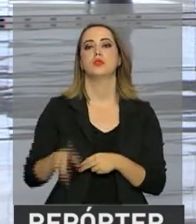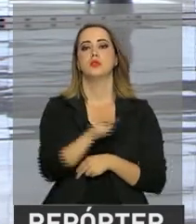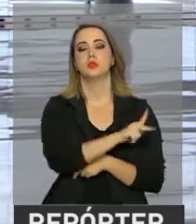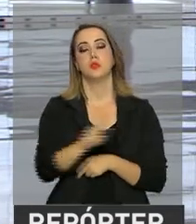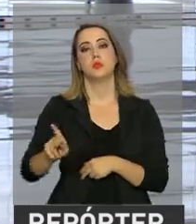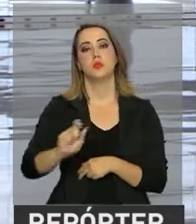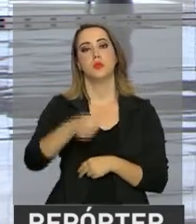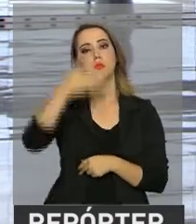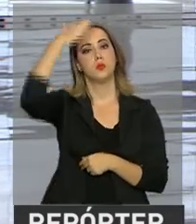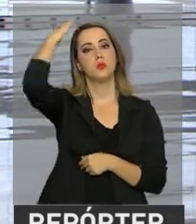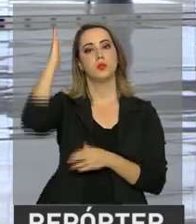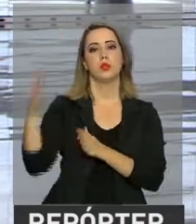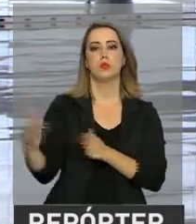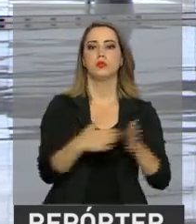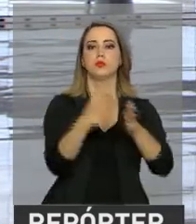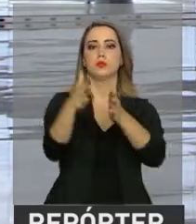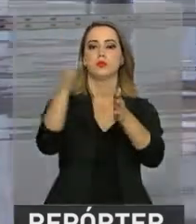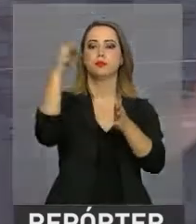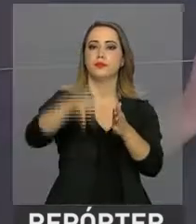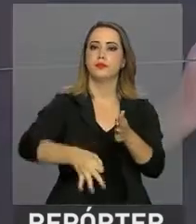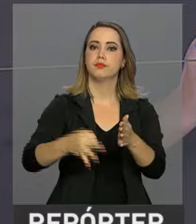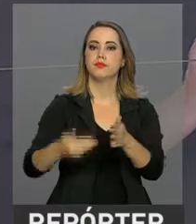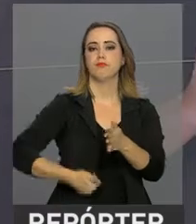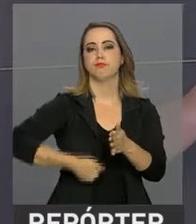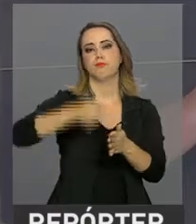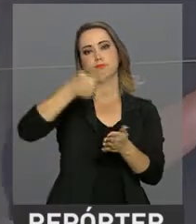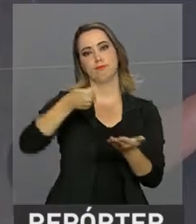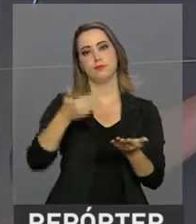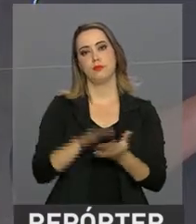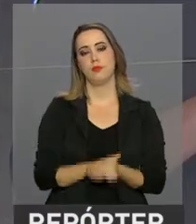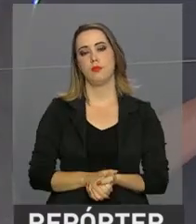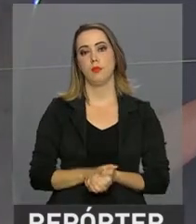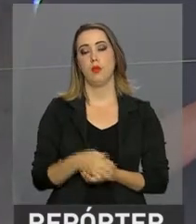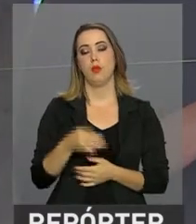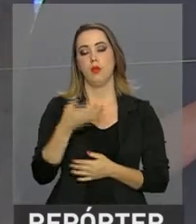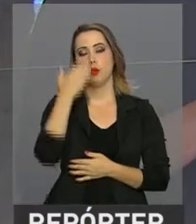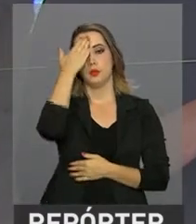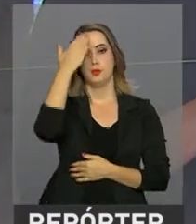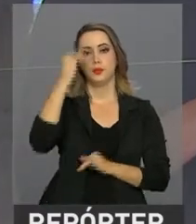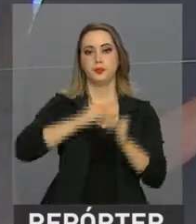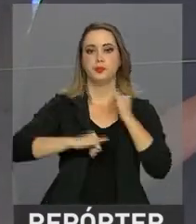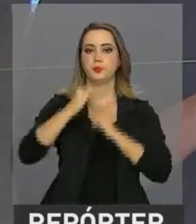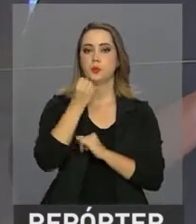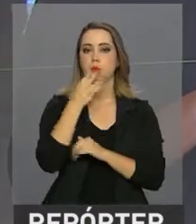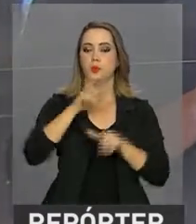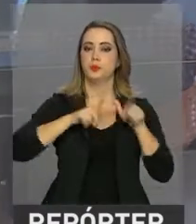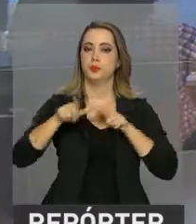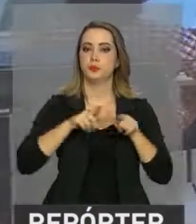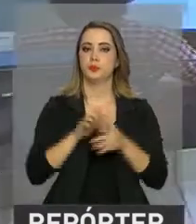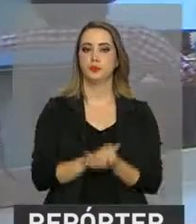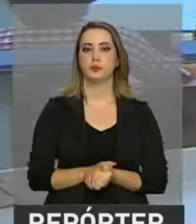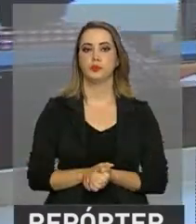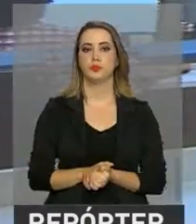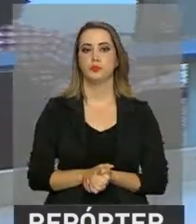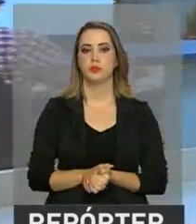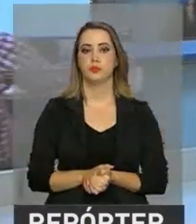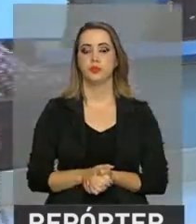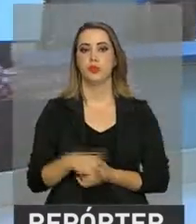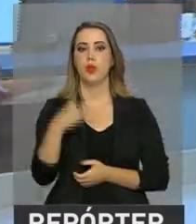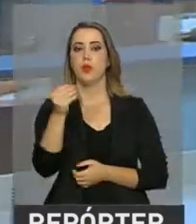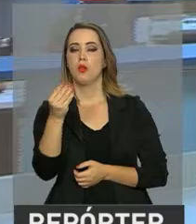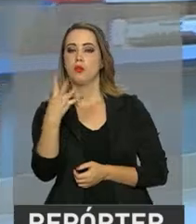caminho cada vez melhor josé luiz obrigado pelas informações do ano bom trabalho pra você entre